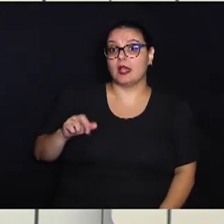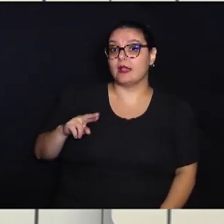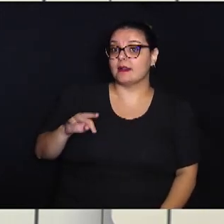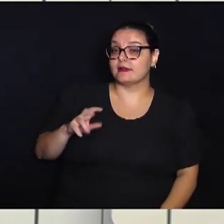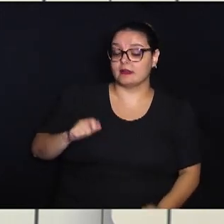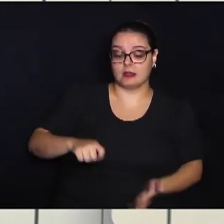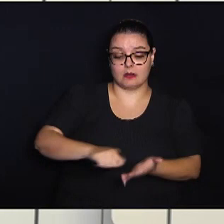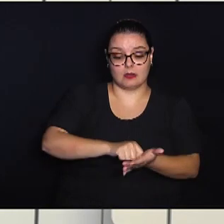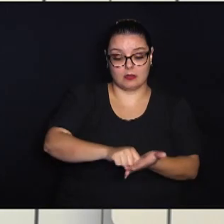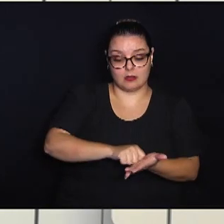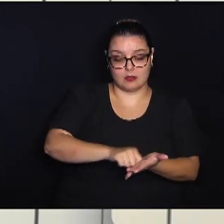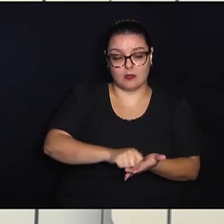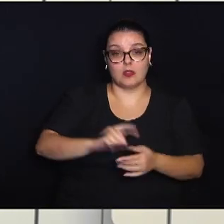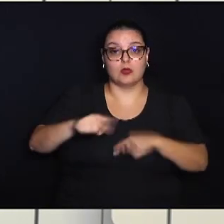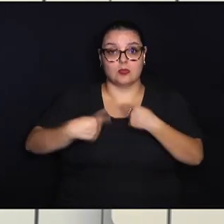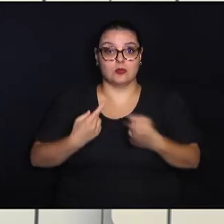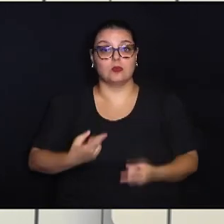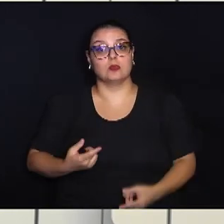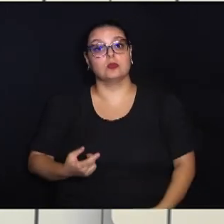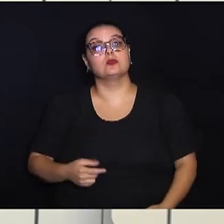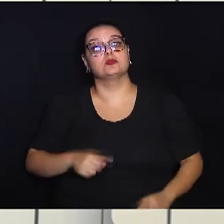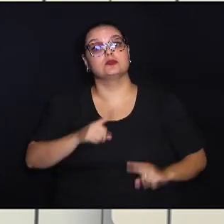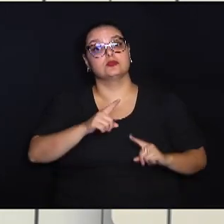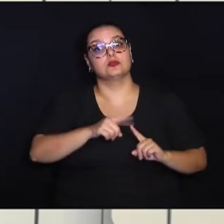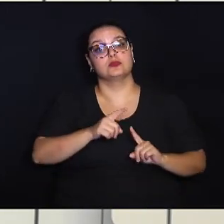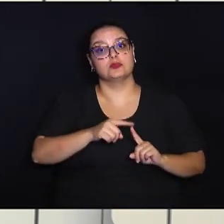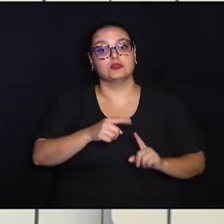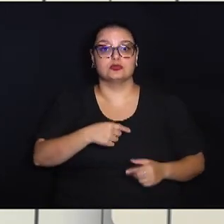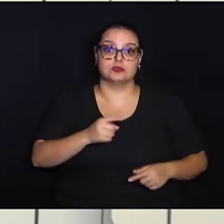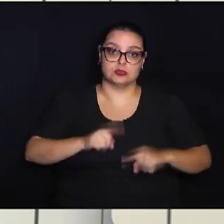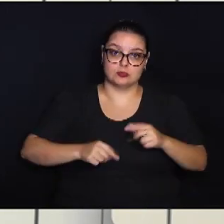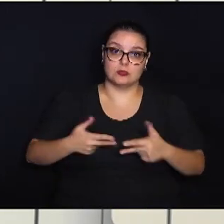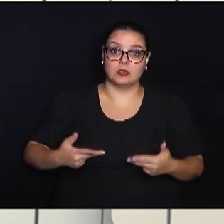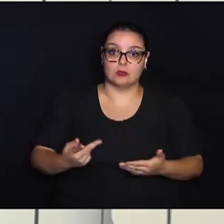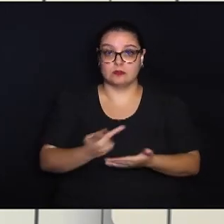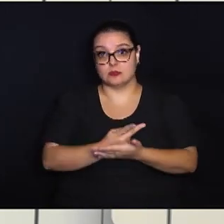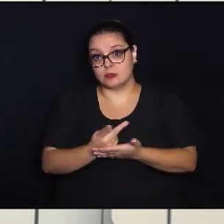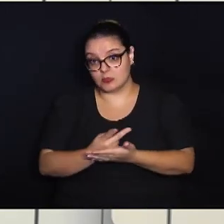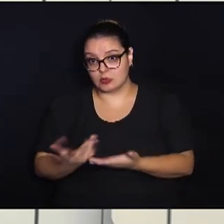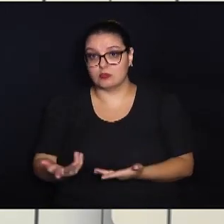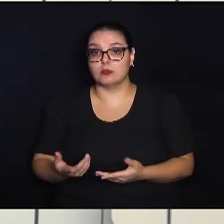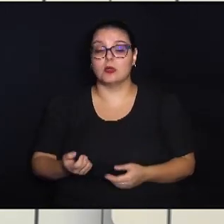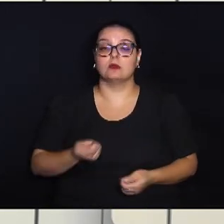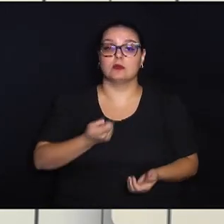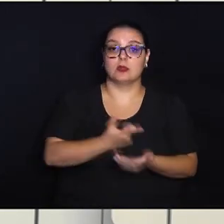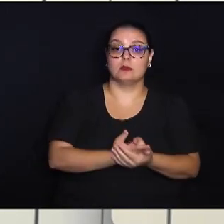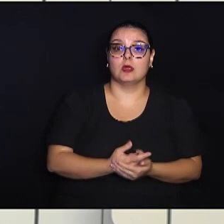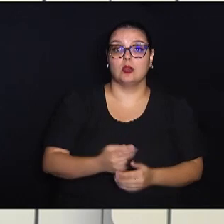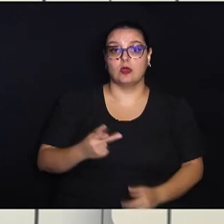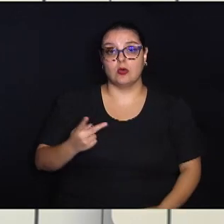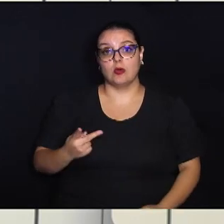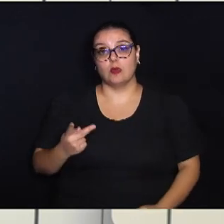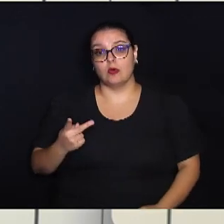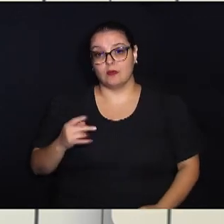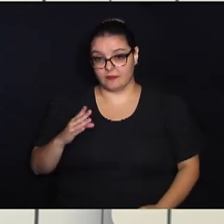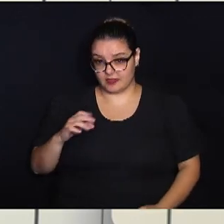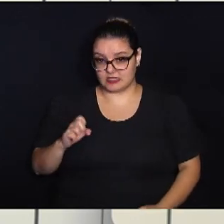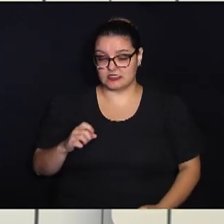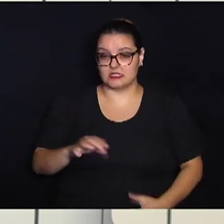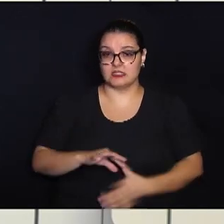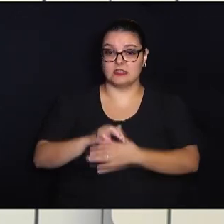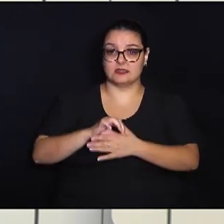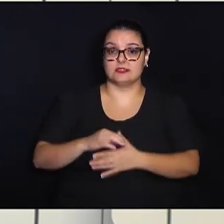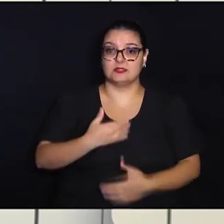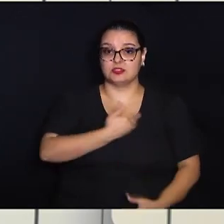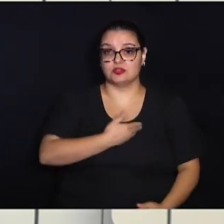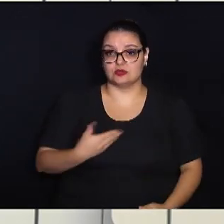demais produtos lotéricos que serão explorados, assim como as premiações. O vice-líder de governo aqui na Câmara diz que